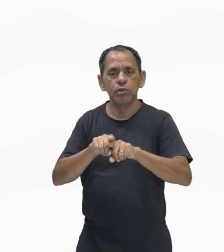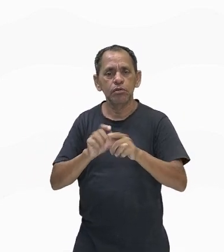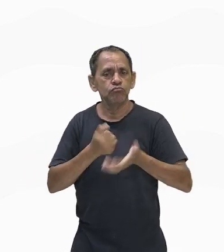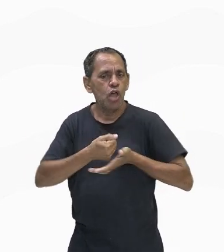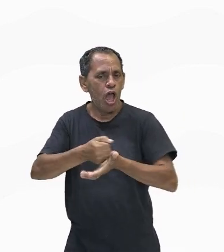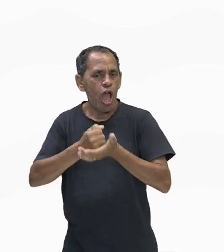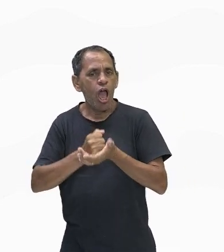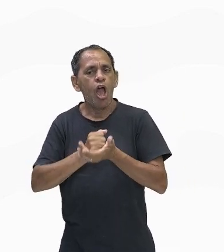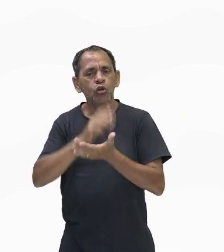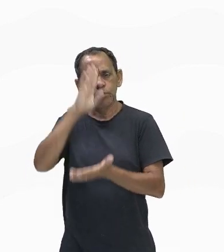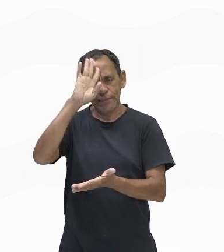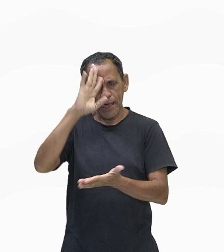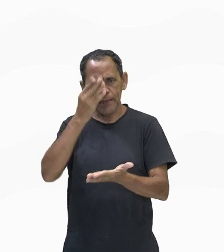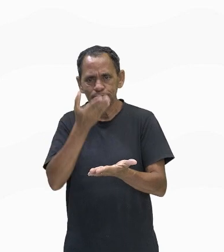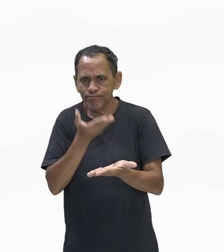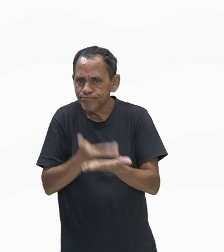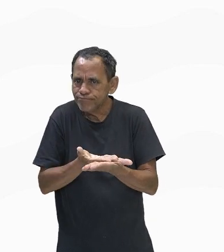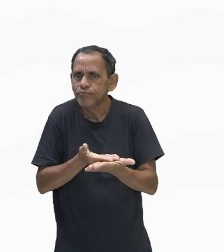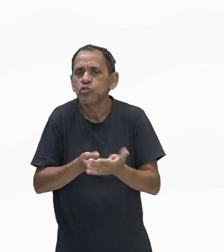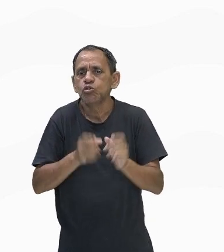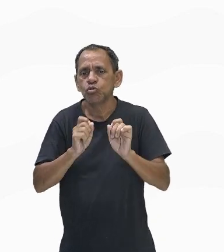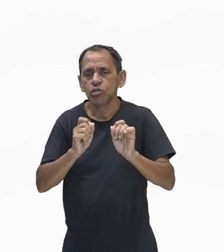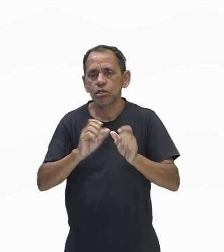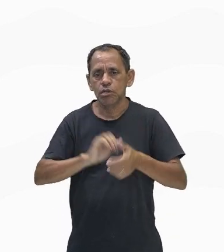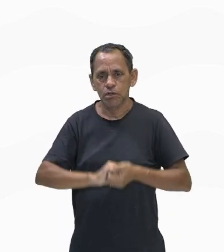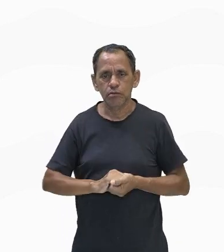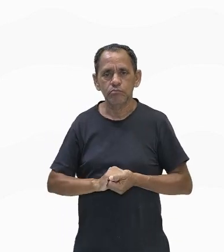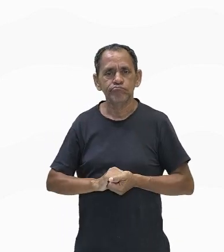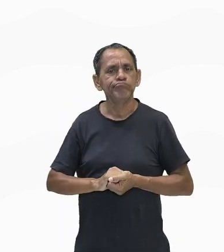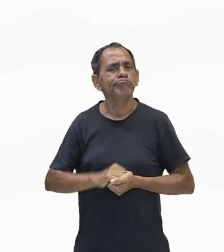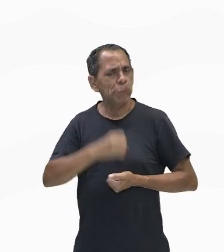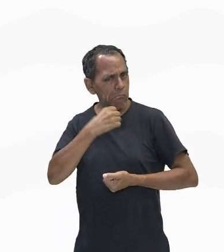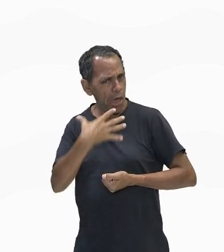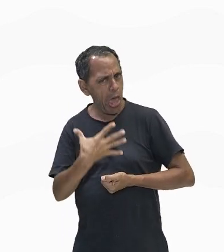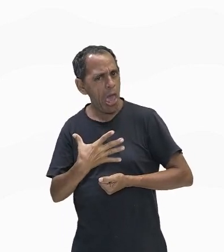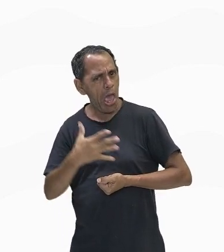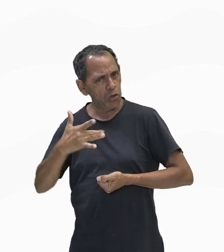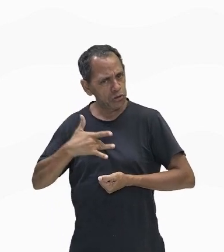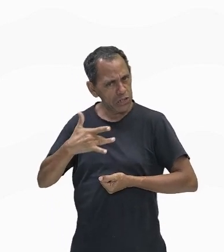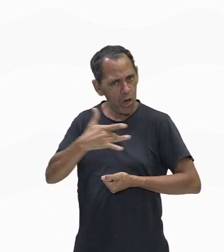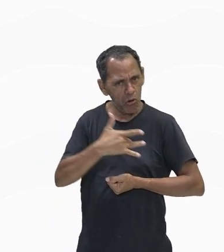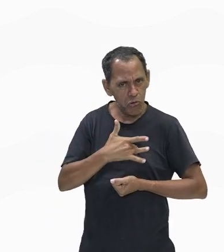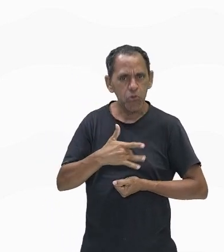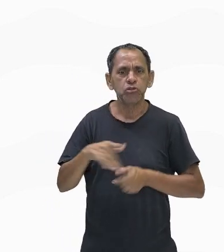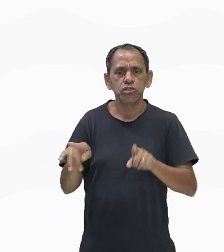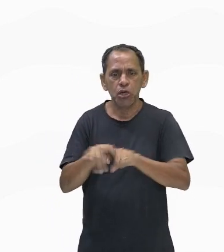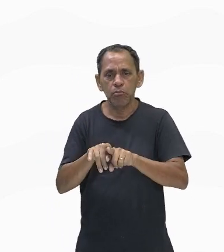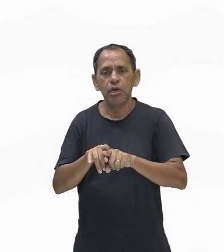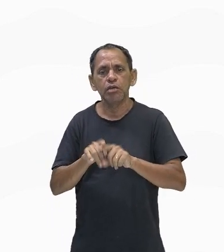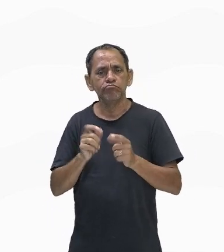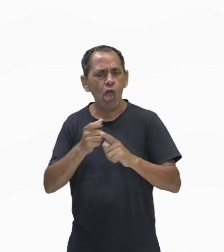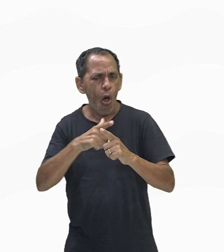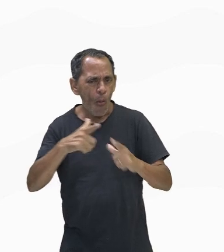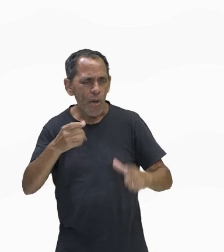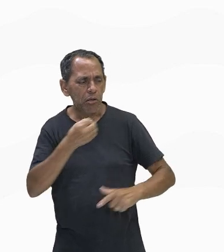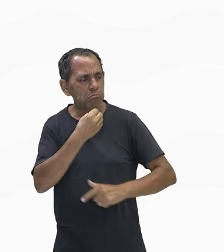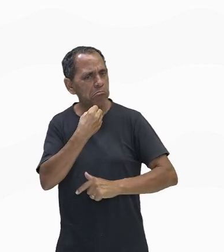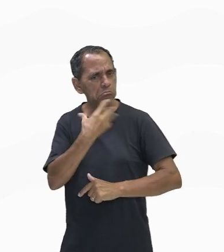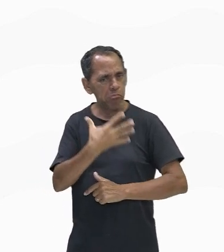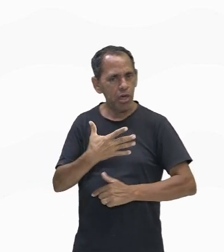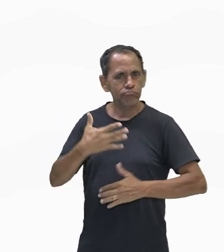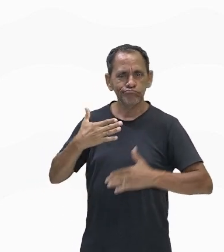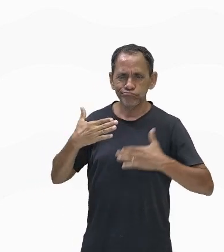decisões e a mantermos-nos saudáveis. Então, o autocuidado, ele aumenta o nosso bem-estar. E